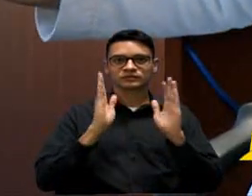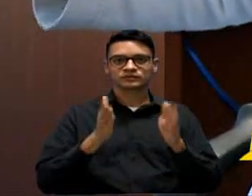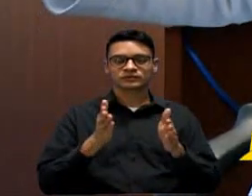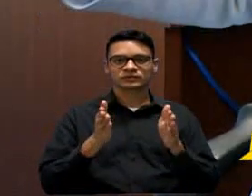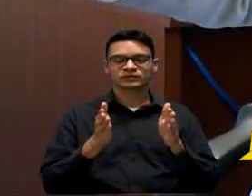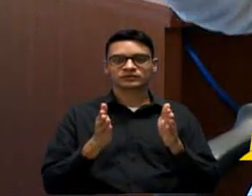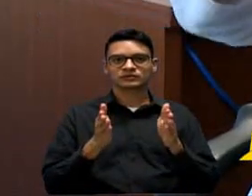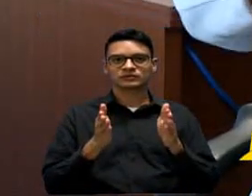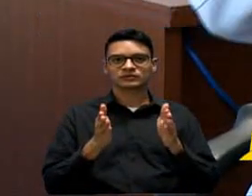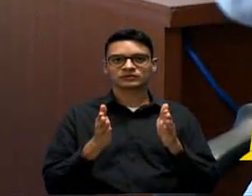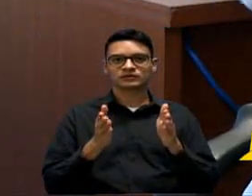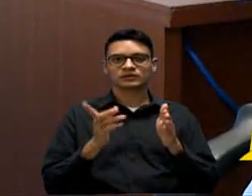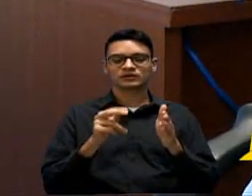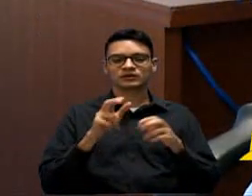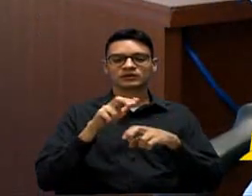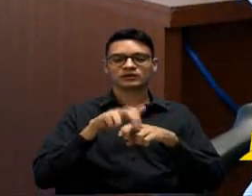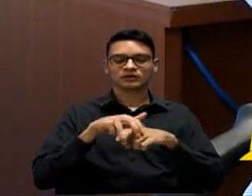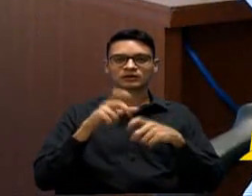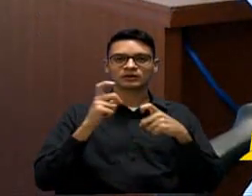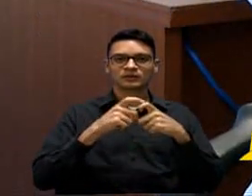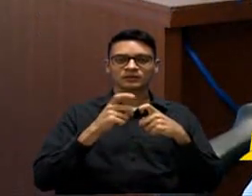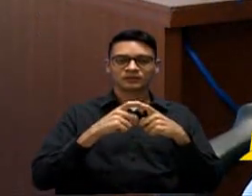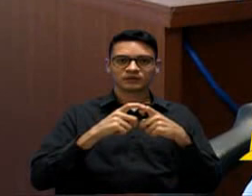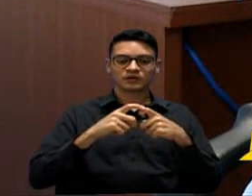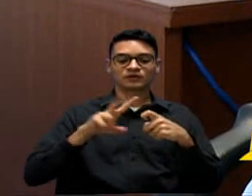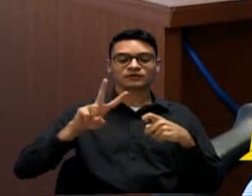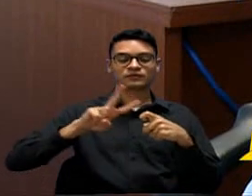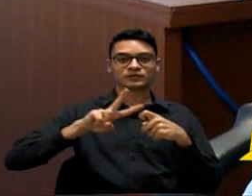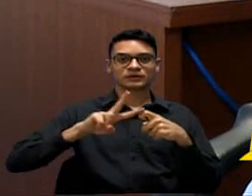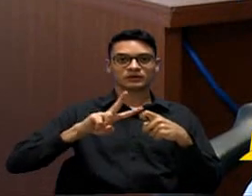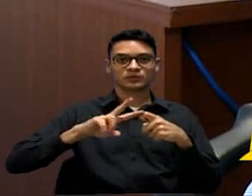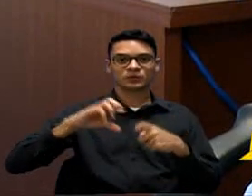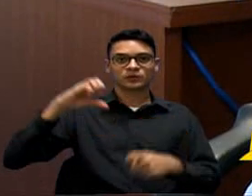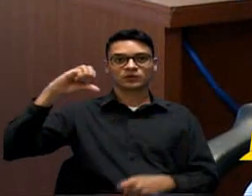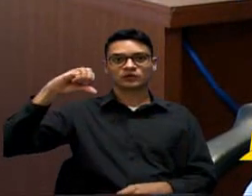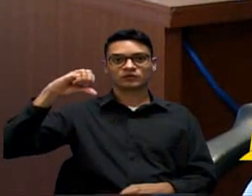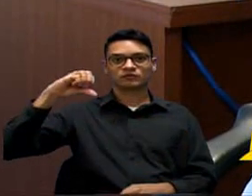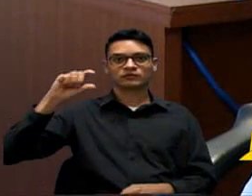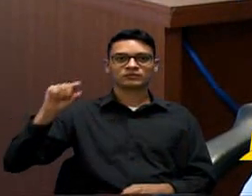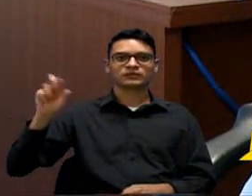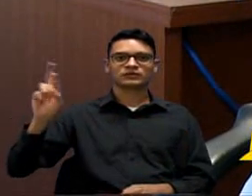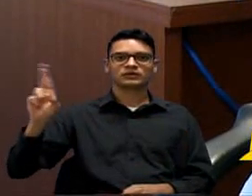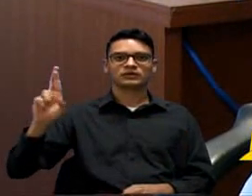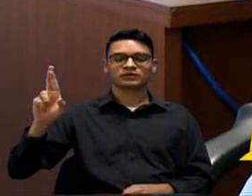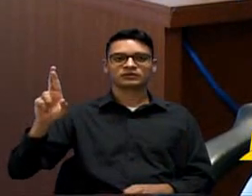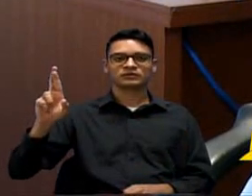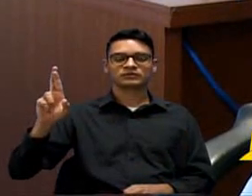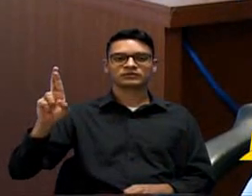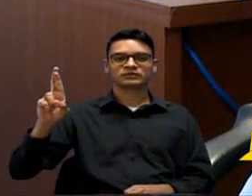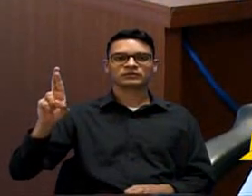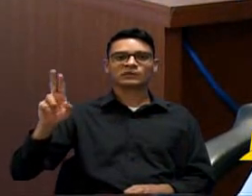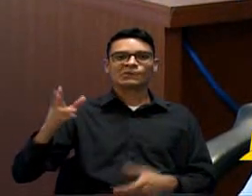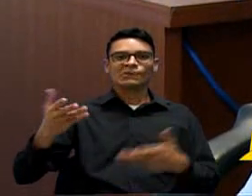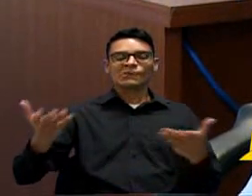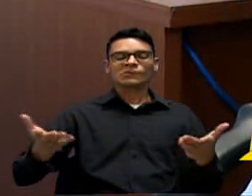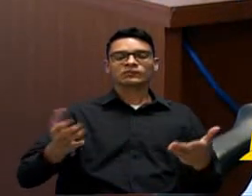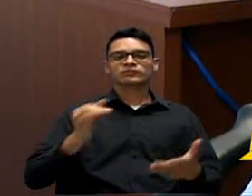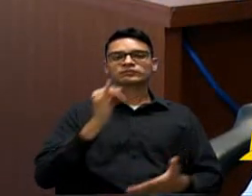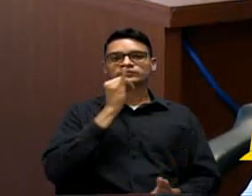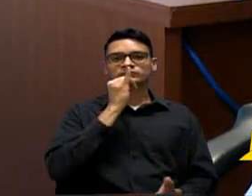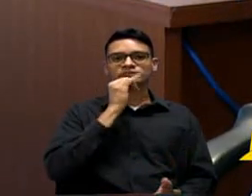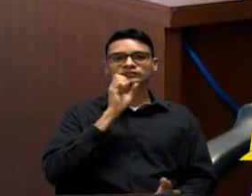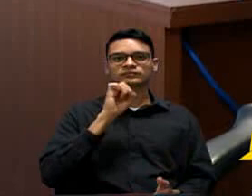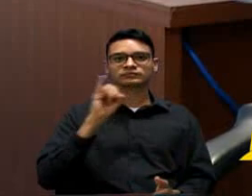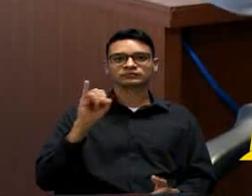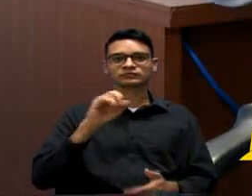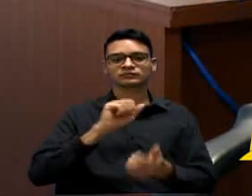agora. O cargo para médico veterinário e o salário é 9 mil e pouco. Isso já é um exemplo. Neste caso, se a gente não fizer